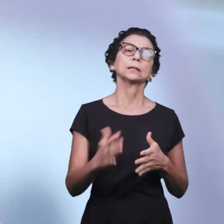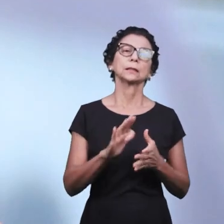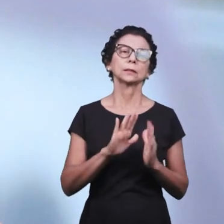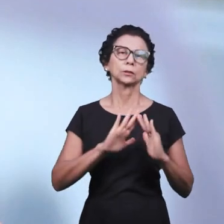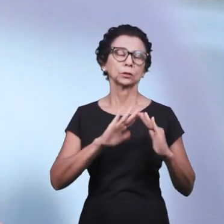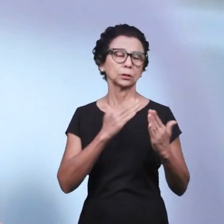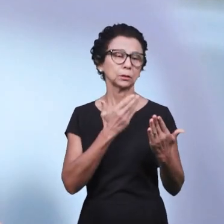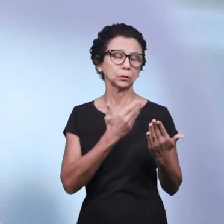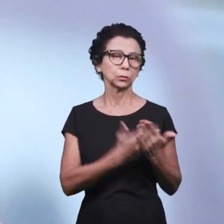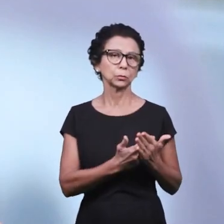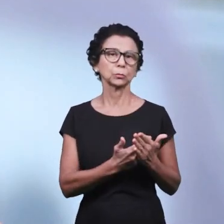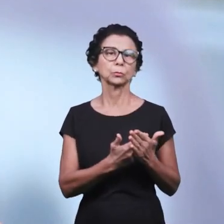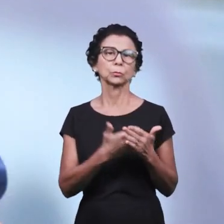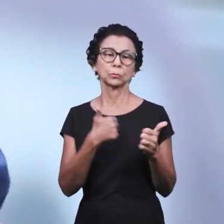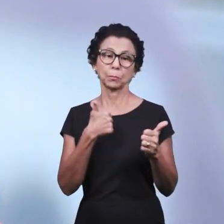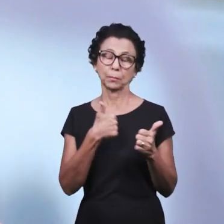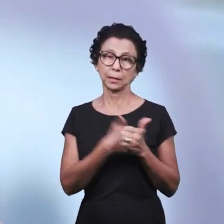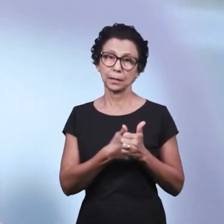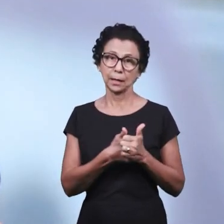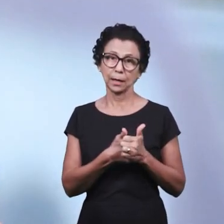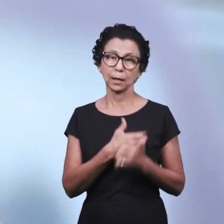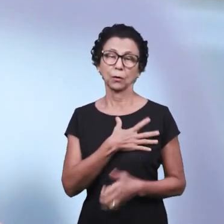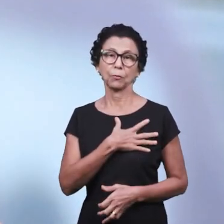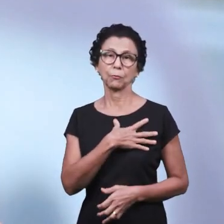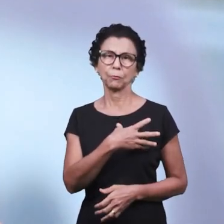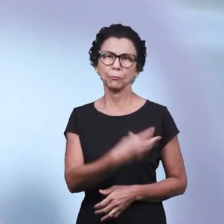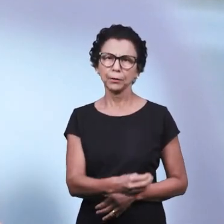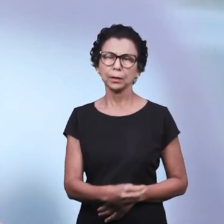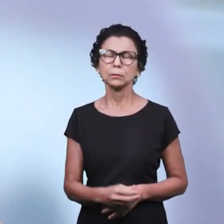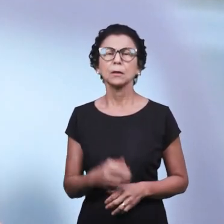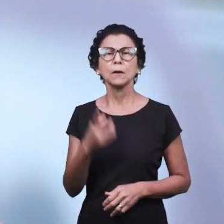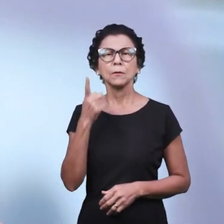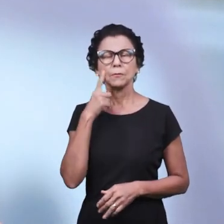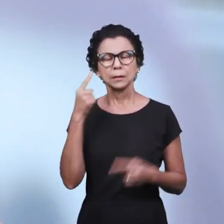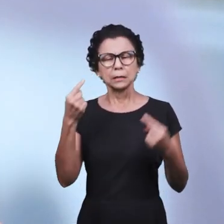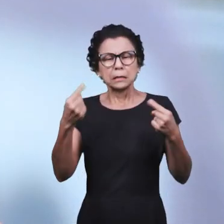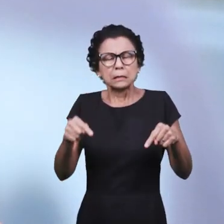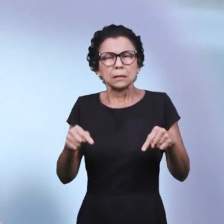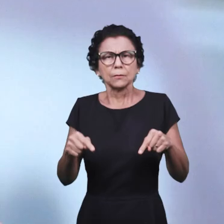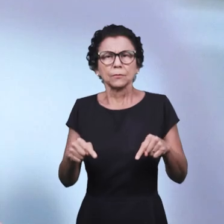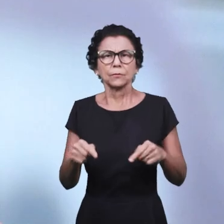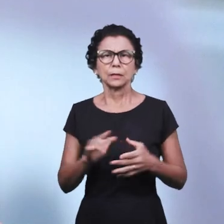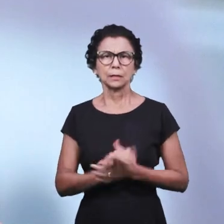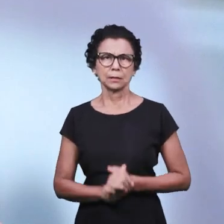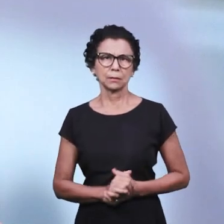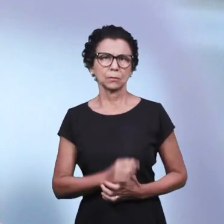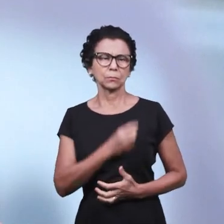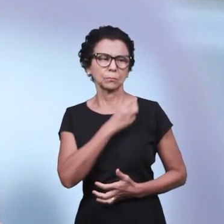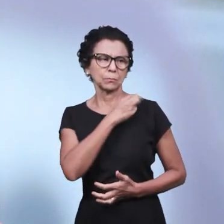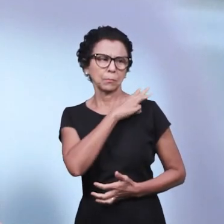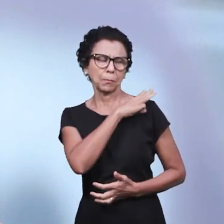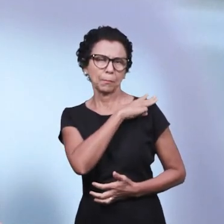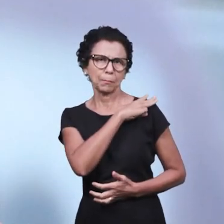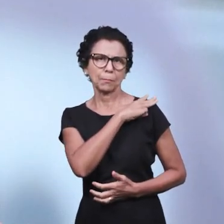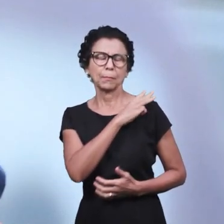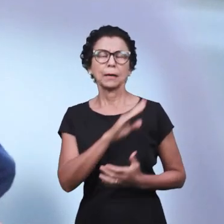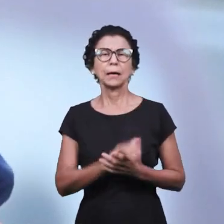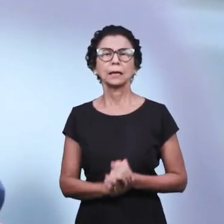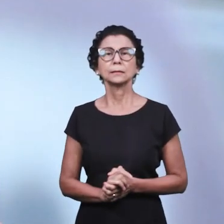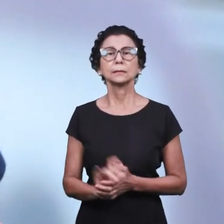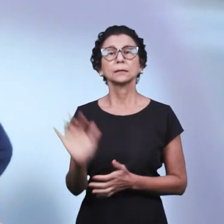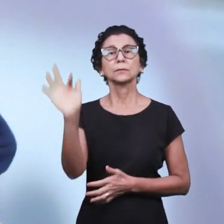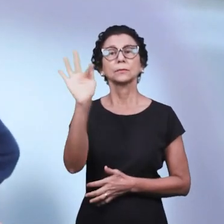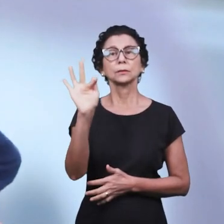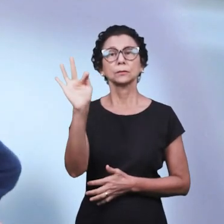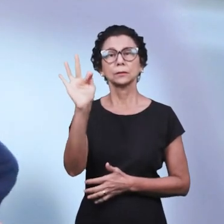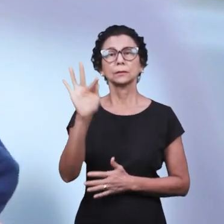e acompanhamento escolar, nós temos conversado sobre os desafios com a educação básica e o ensino superior. E hoje nós vamos